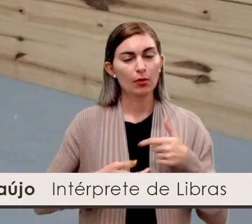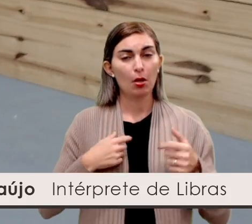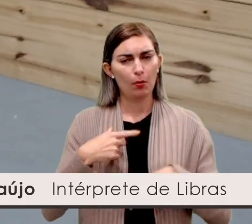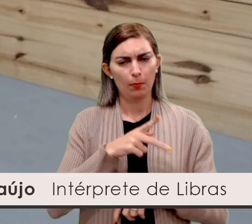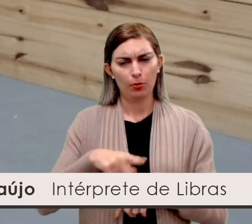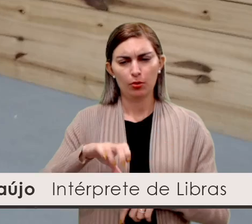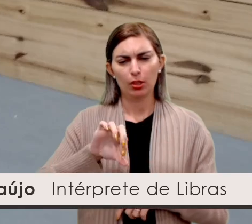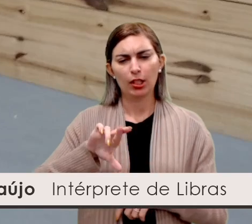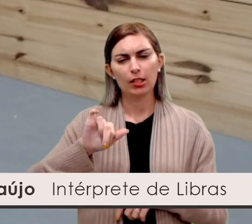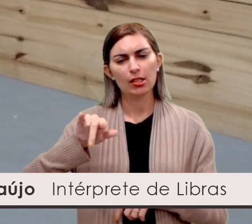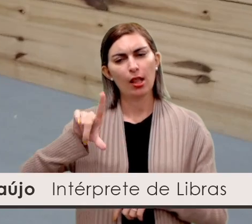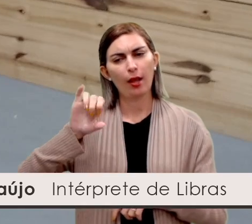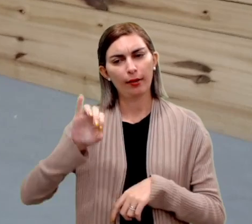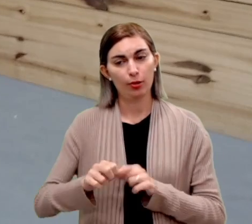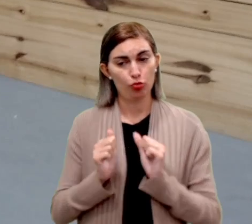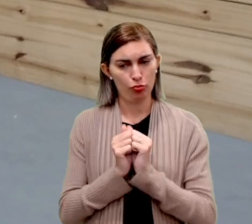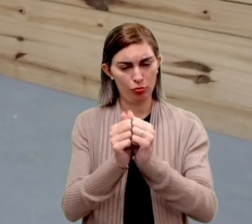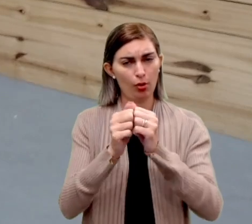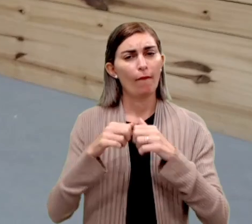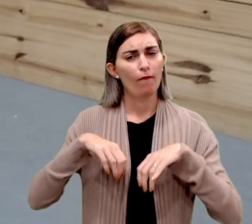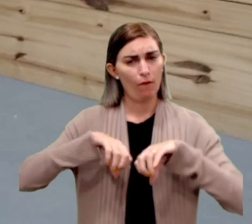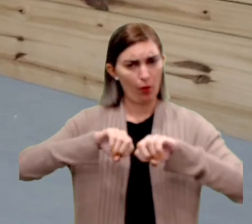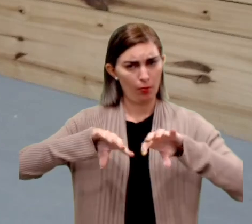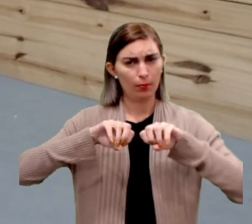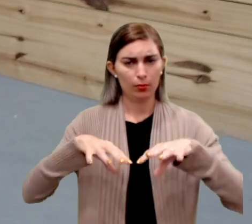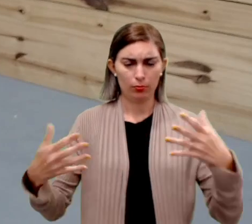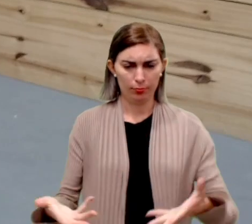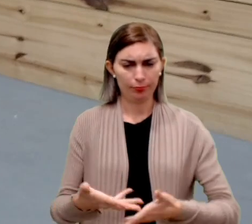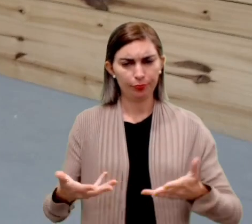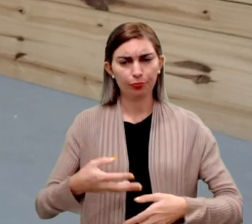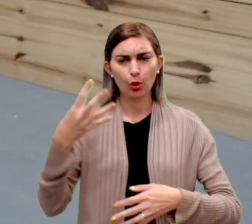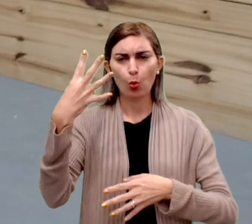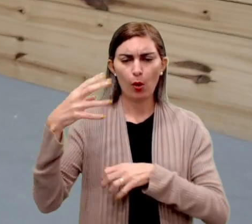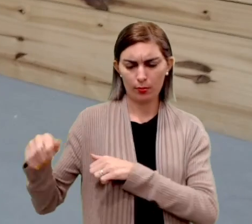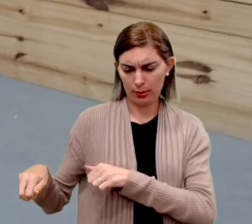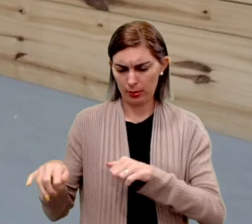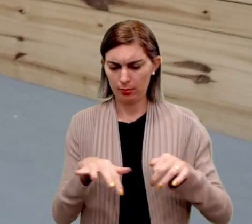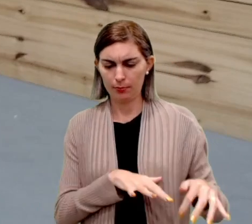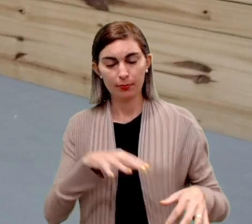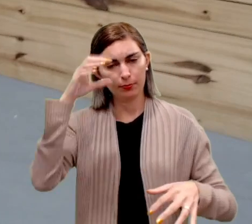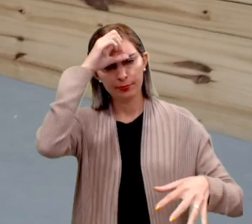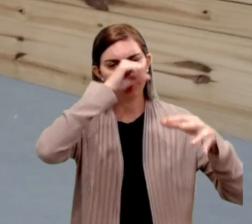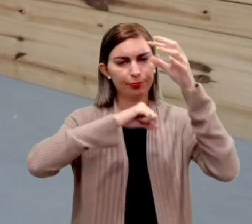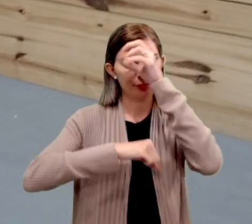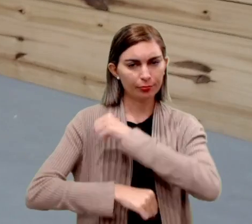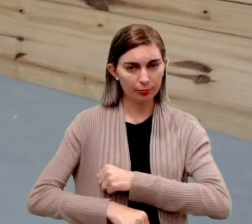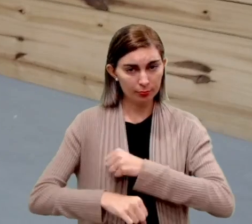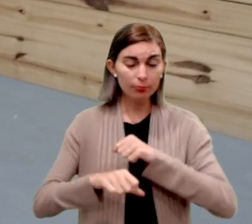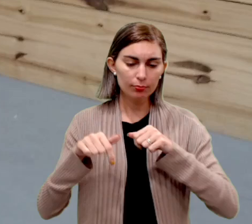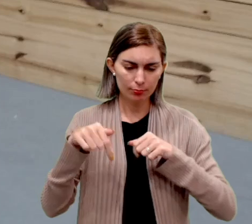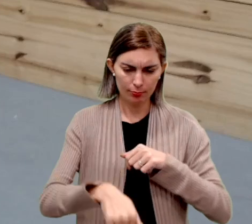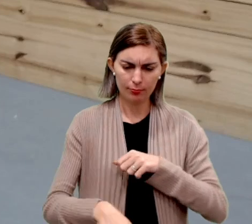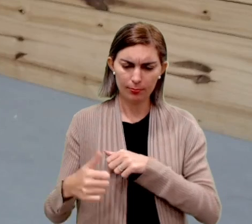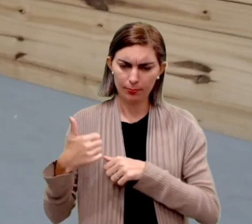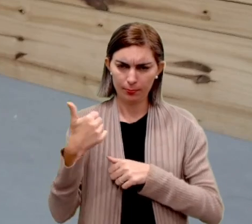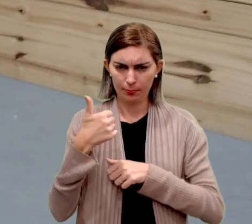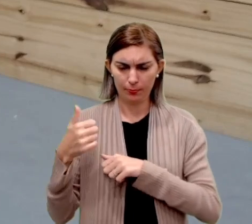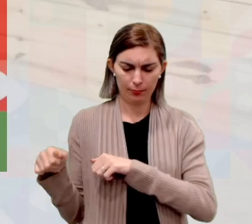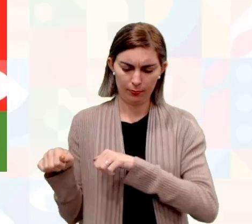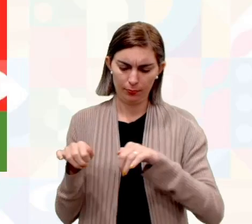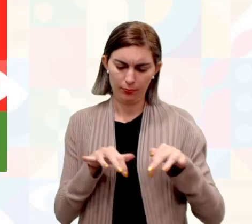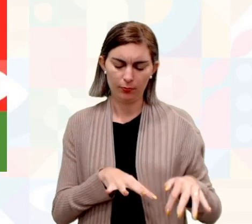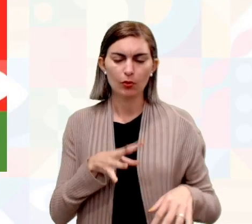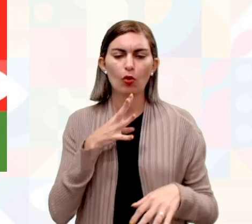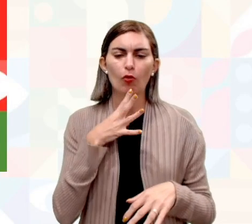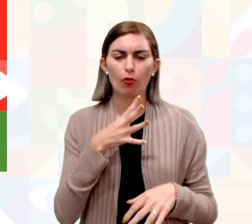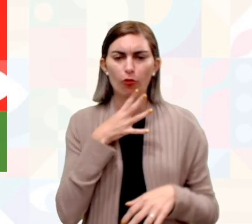Crisleide Nascimento e estarei como formadora nessas 4 semanas de aprendizado. Então, nesta primeira semana, vamos